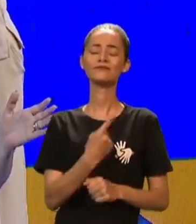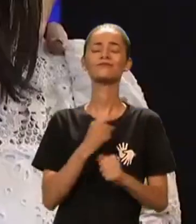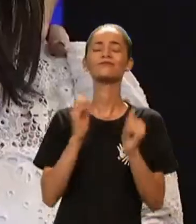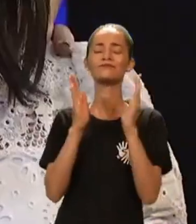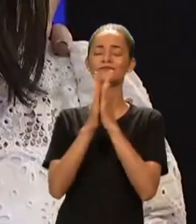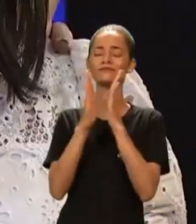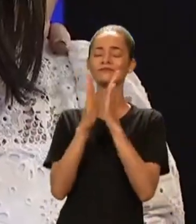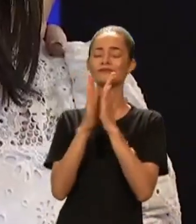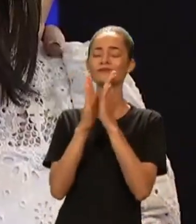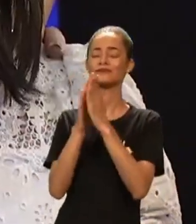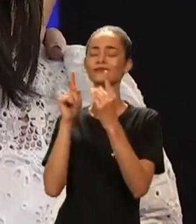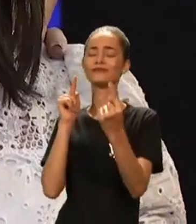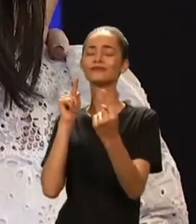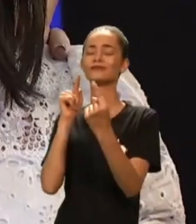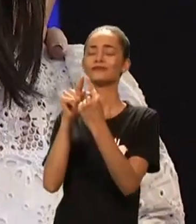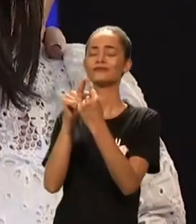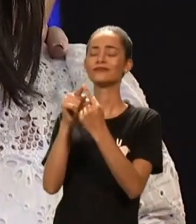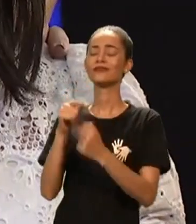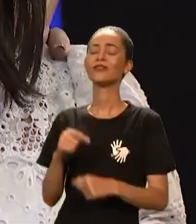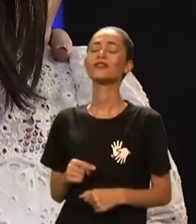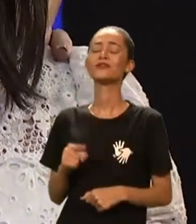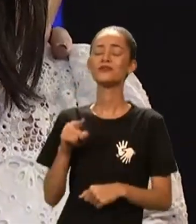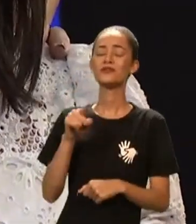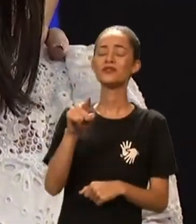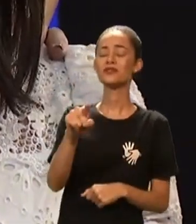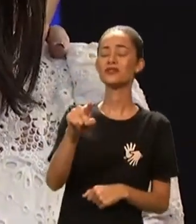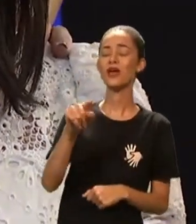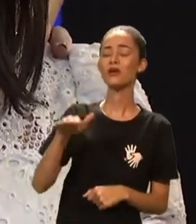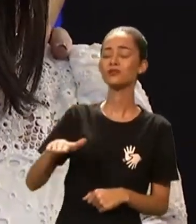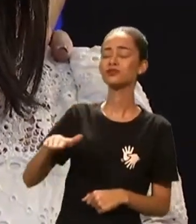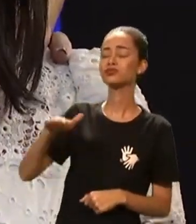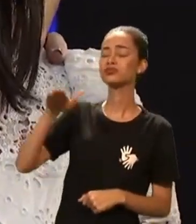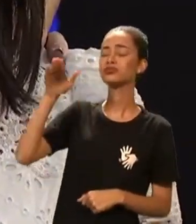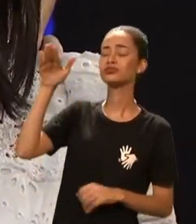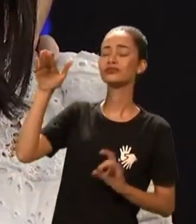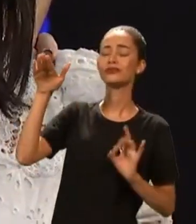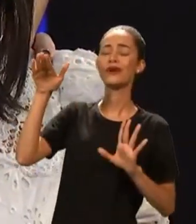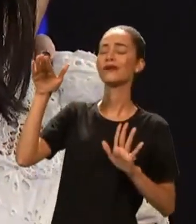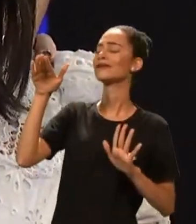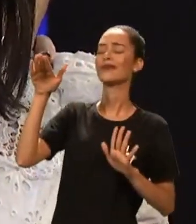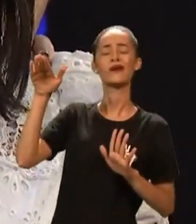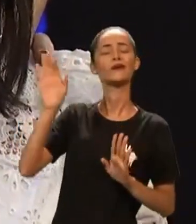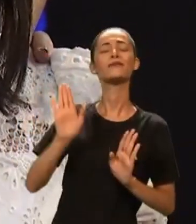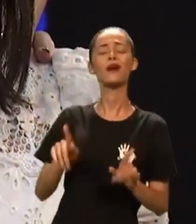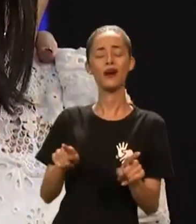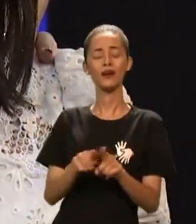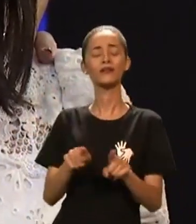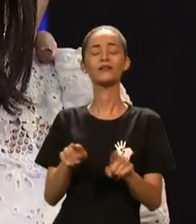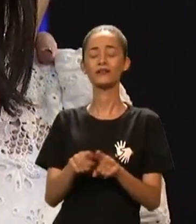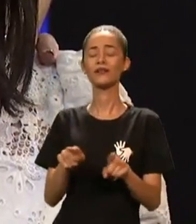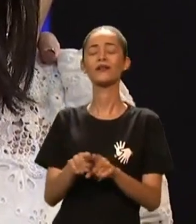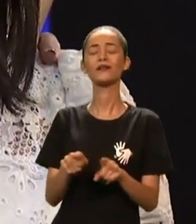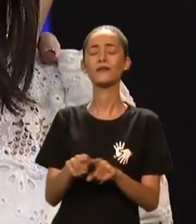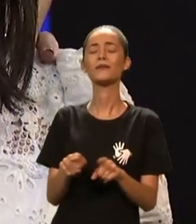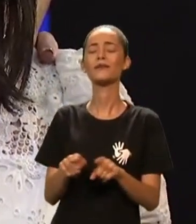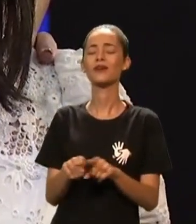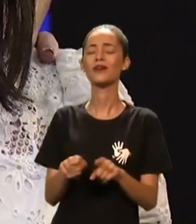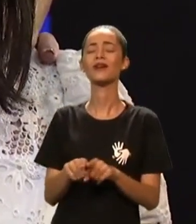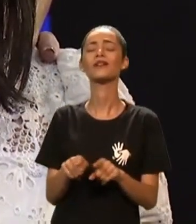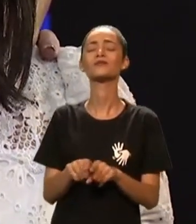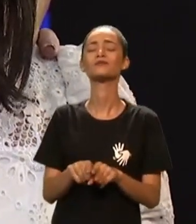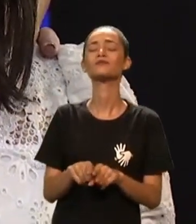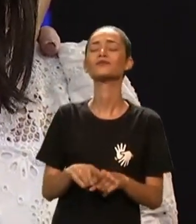para que você cresça, não somente em tamanho, mas no conhecimento do Senhor. Que